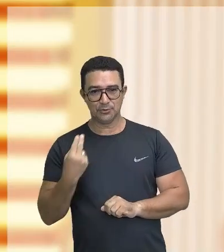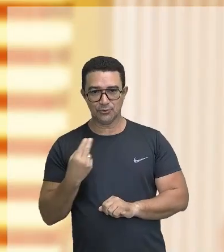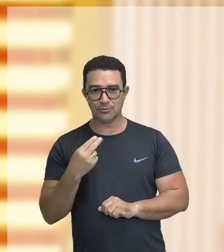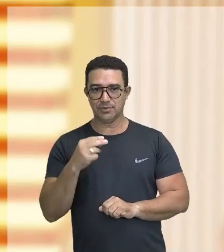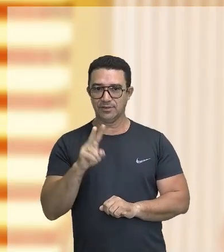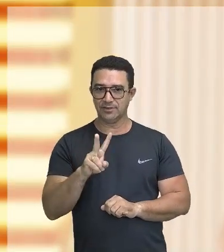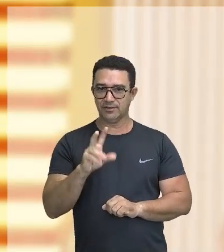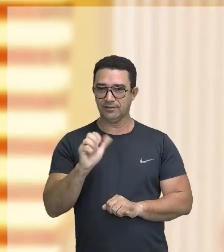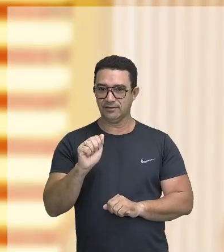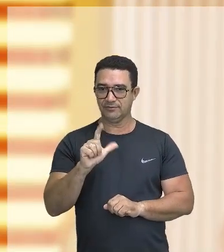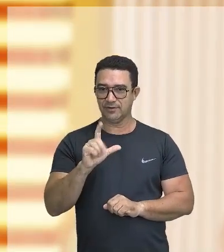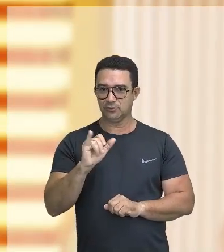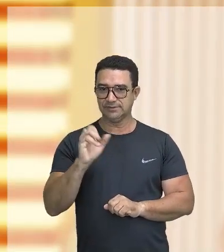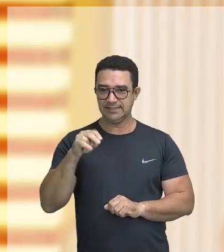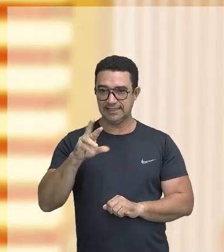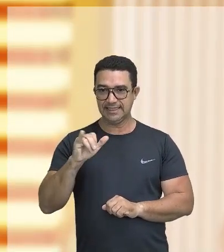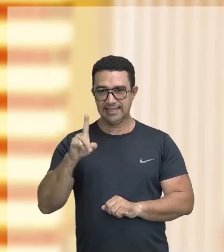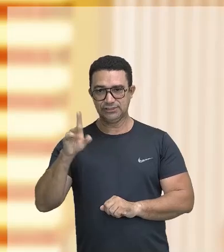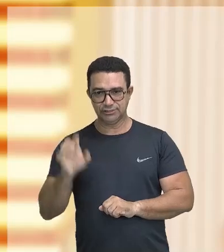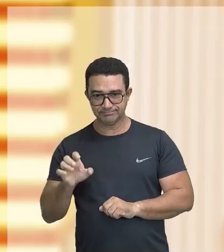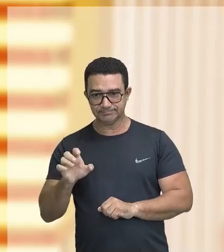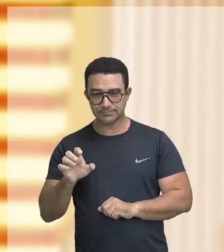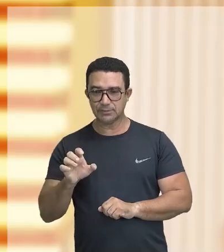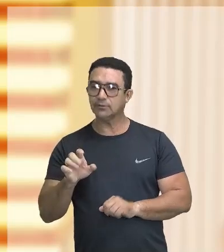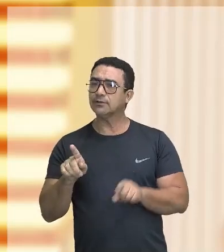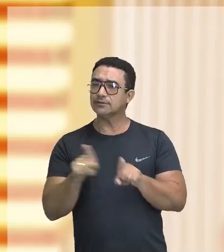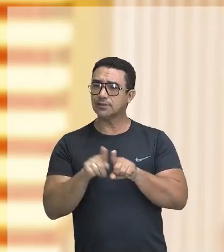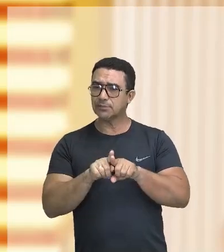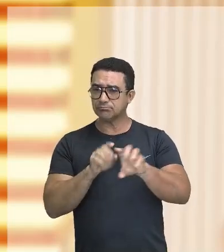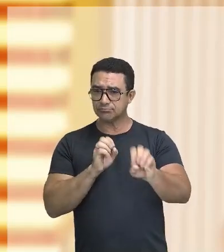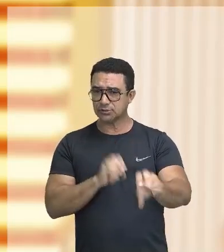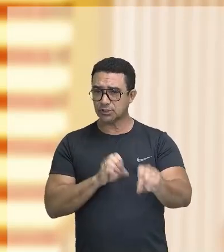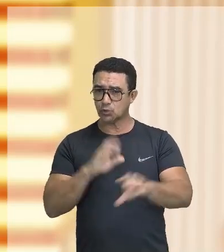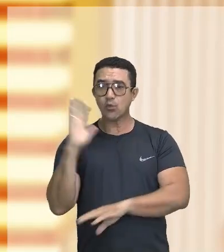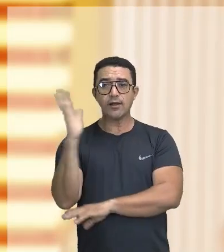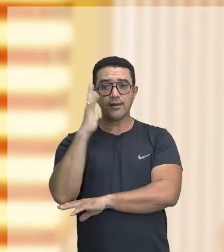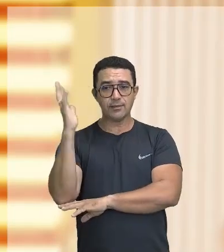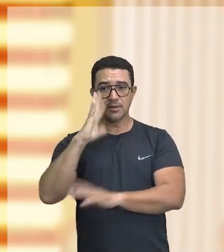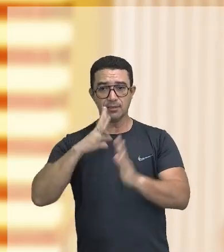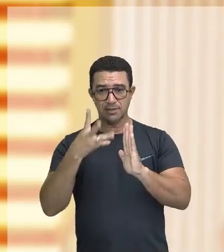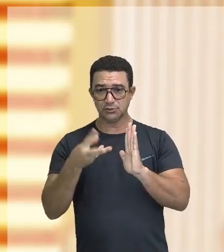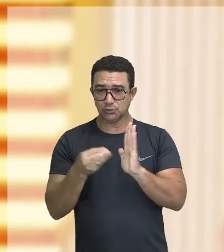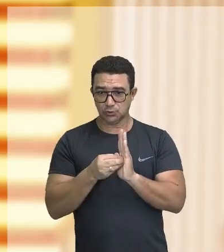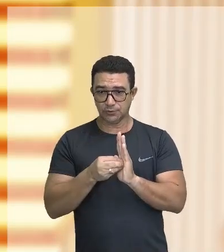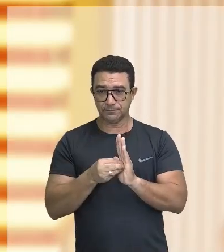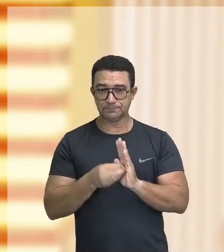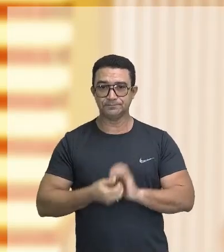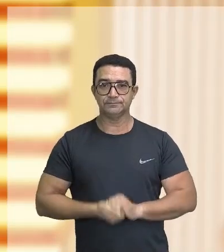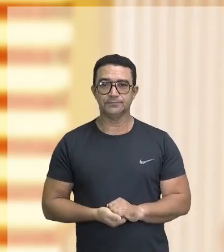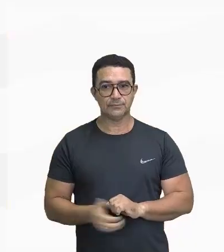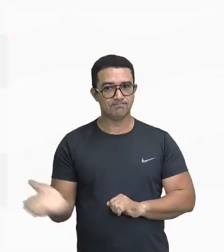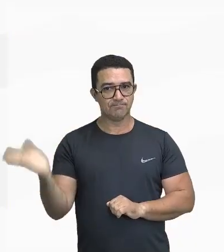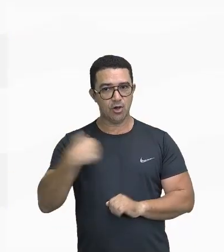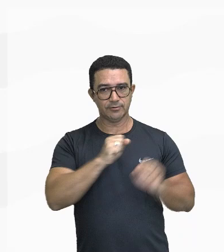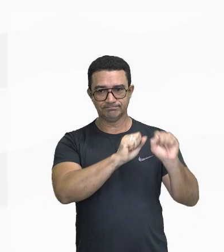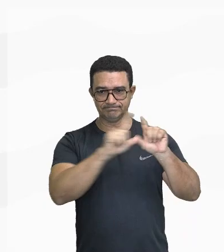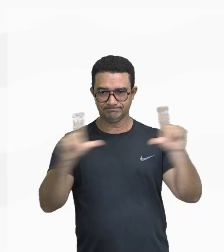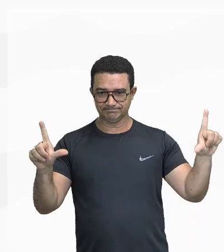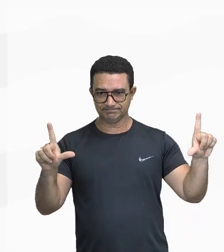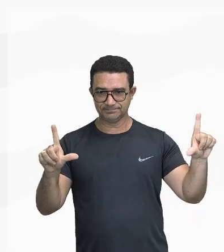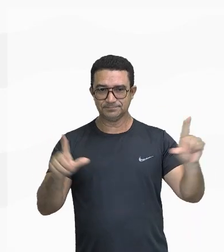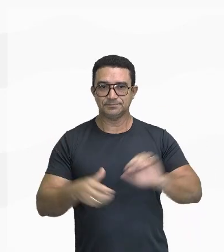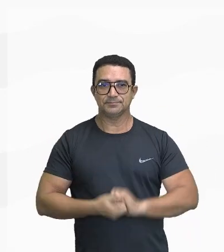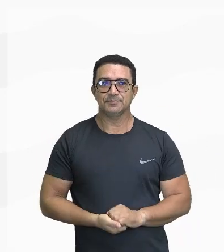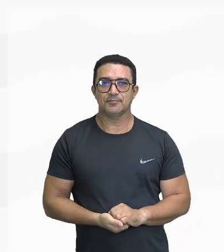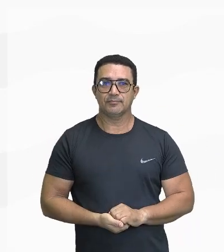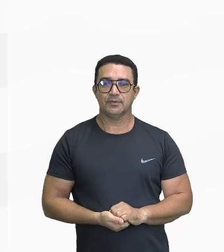professora Valcineide Malta e estarei ministrando o Clima na Amazônia com a professora Manuela. Então vamos à nossa cartela.